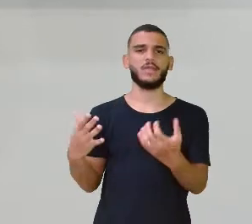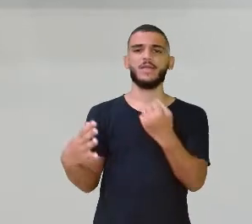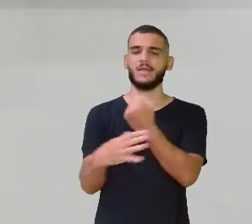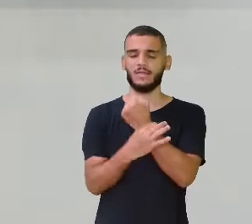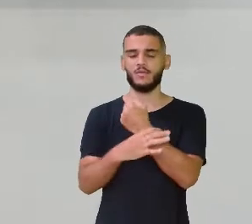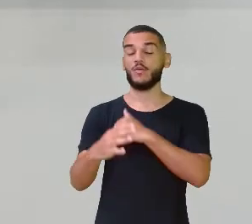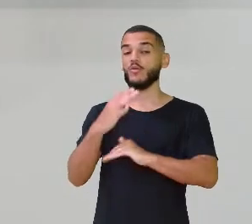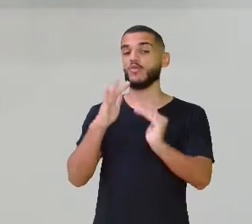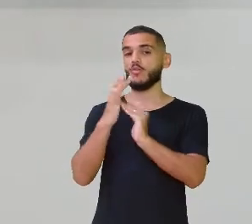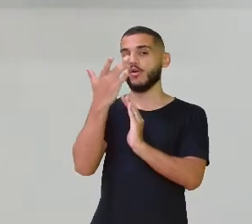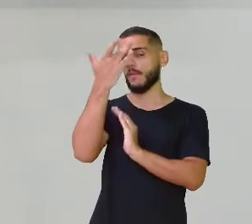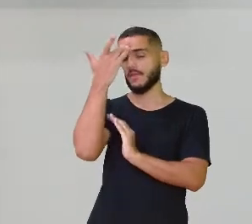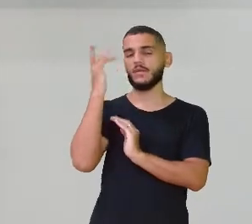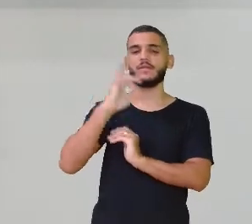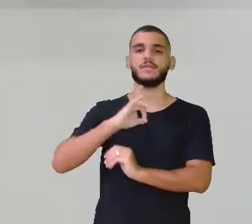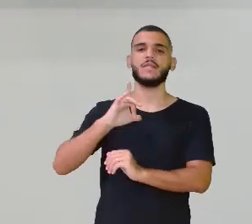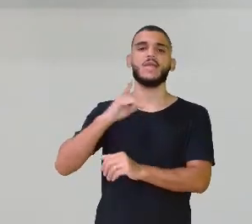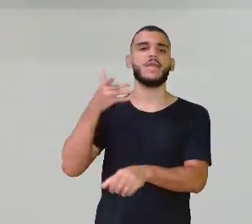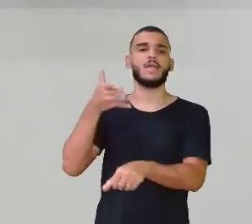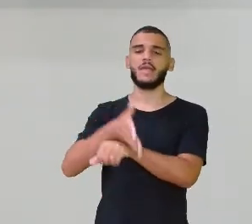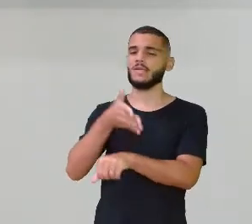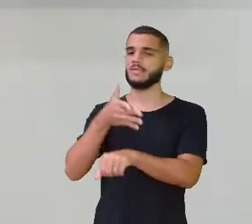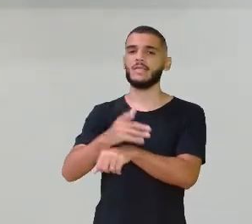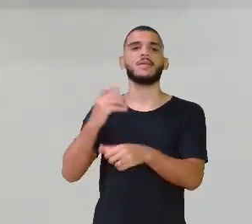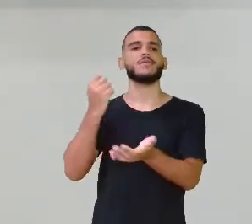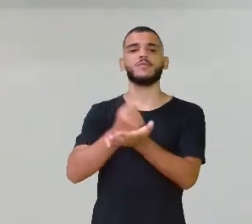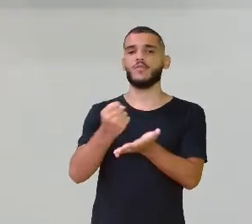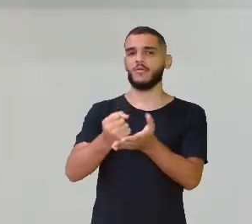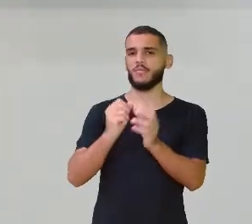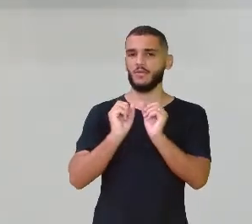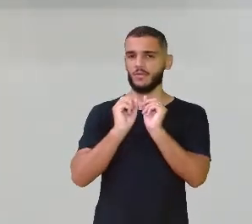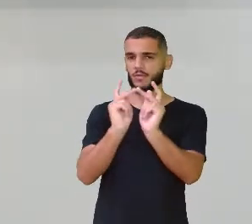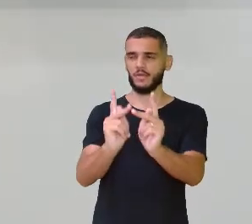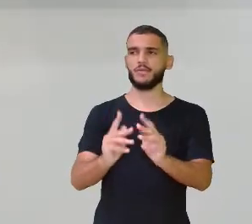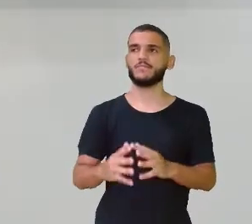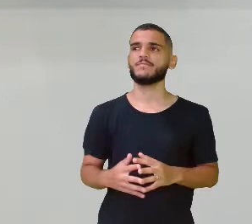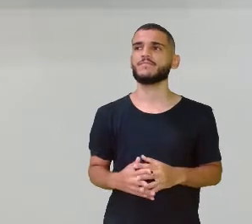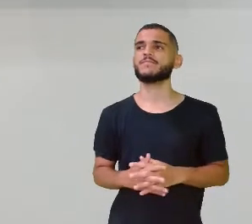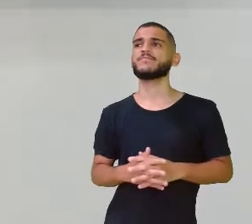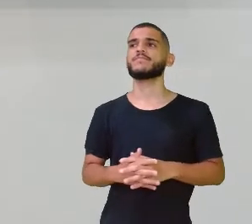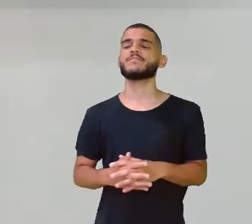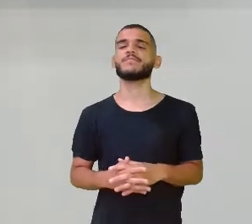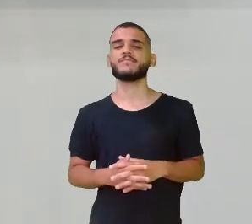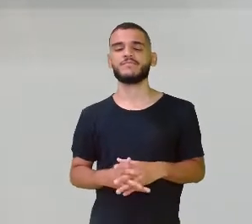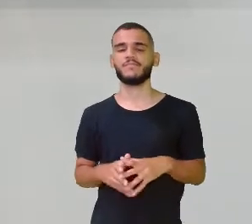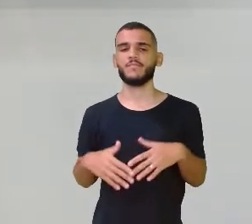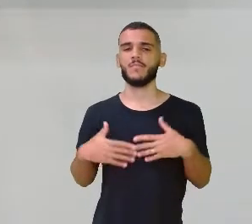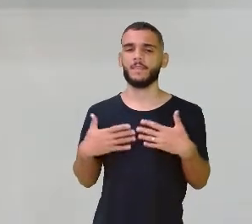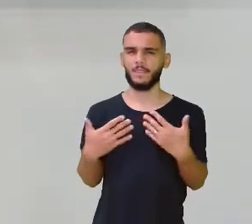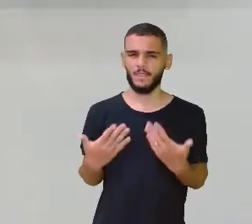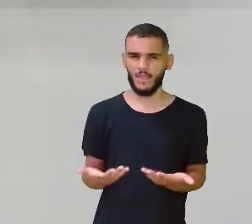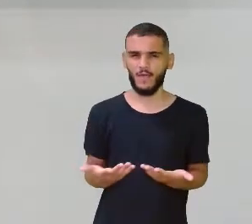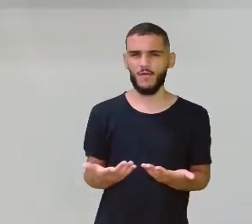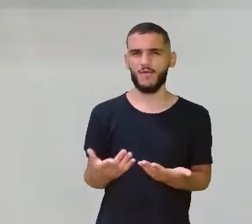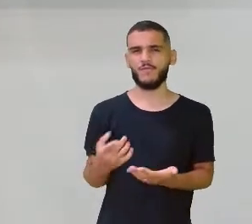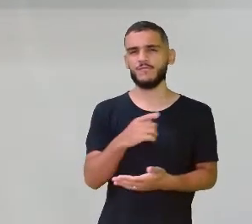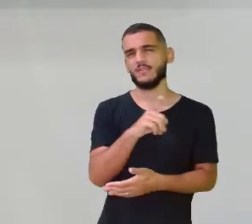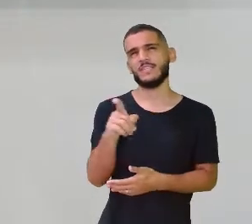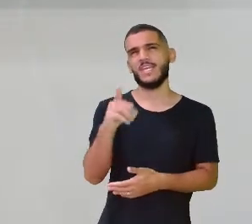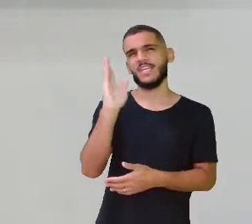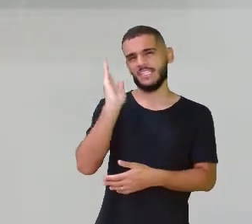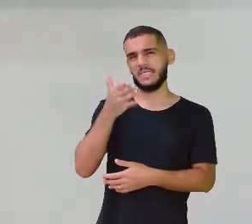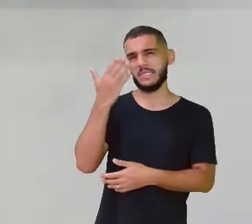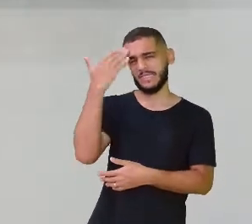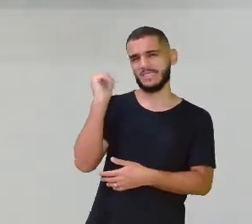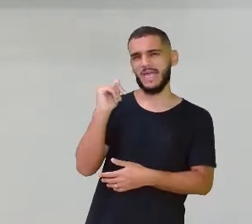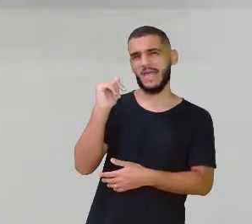um brasileiro tem direito a esse documento, tá certo? Então, e aí? Já estão entendendo quem é você?